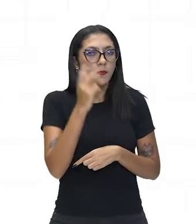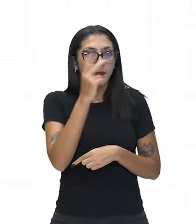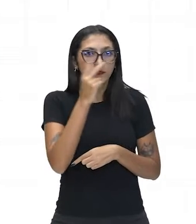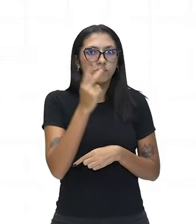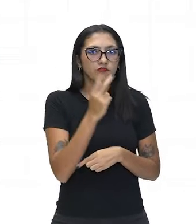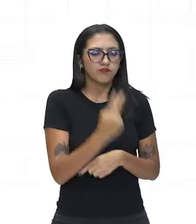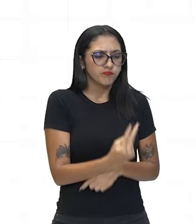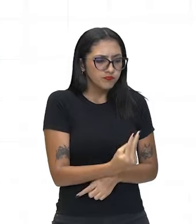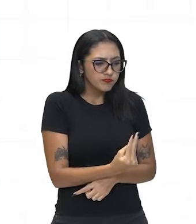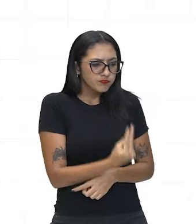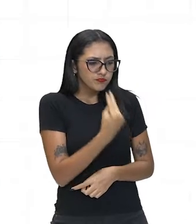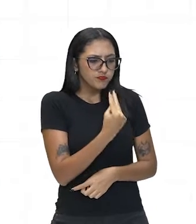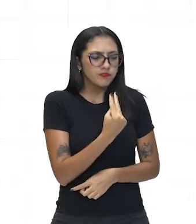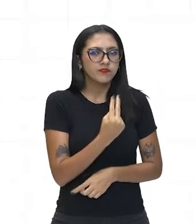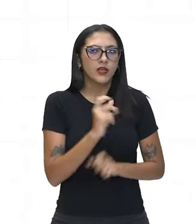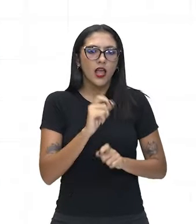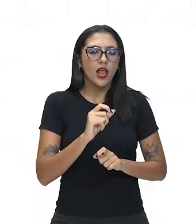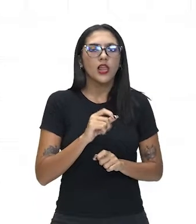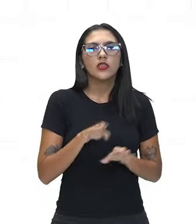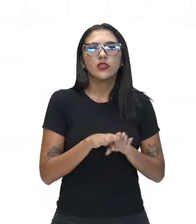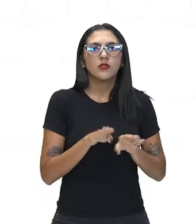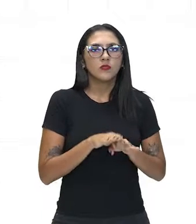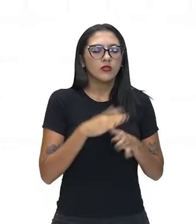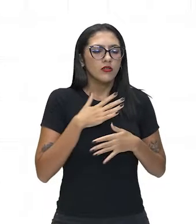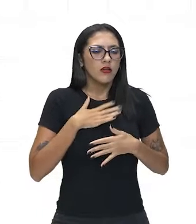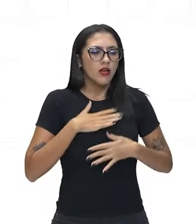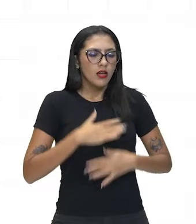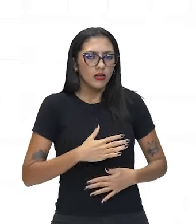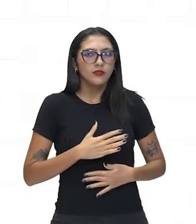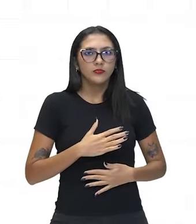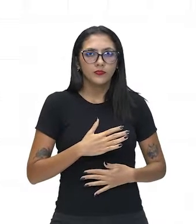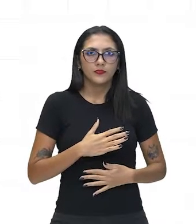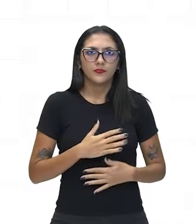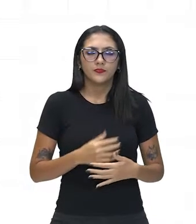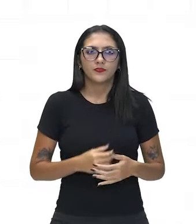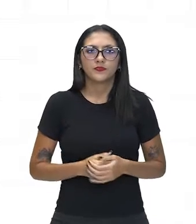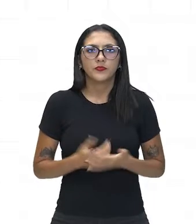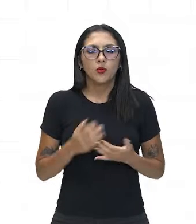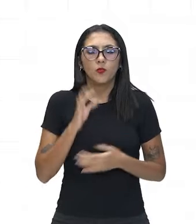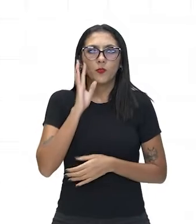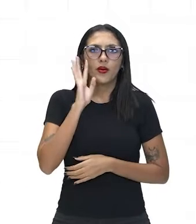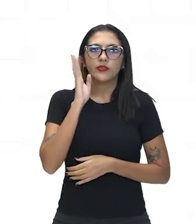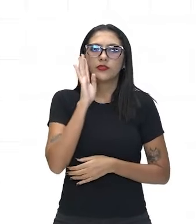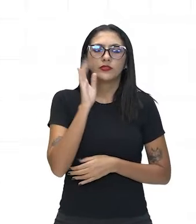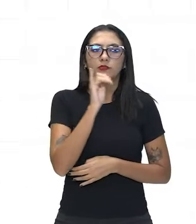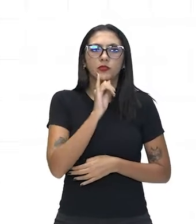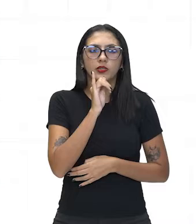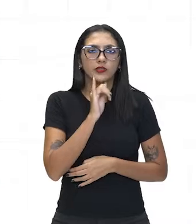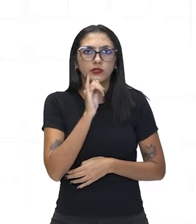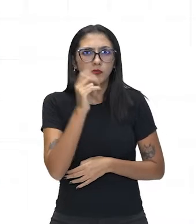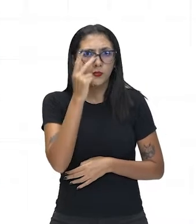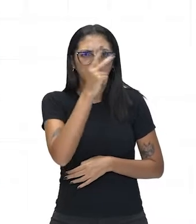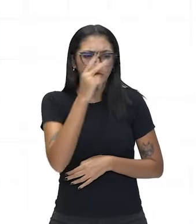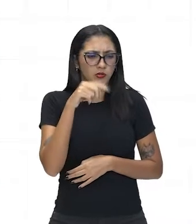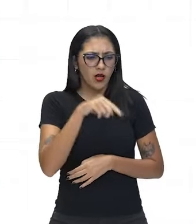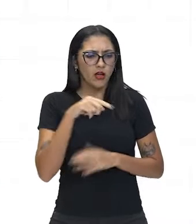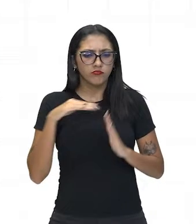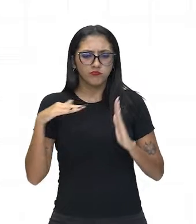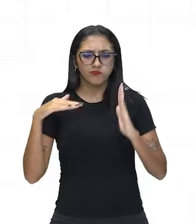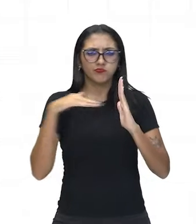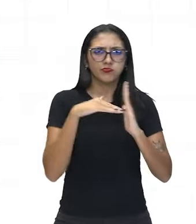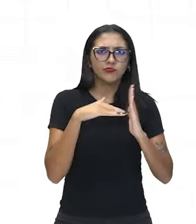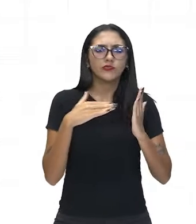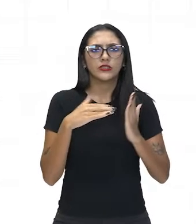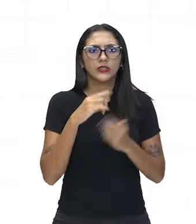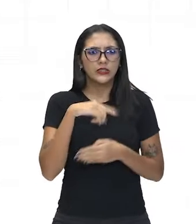acometida desse mal súbito ou que, por exemplo, sofreu um acidente. Imagine só, a pessoa sofreu um acidente, ela já